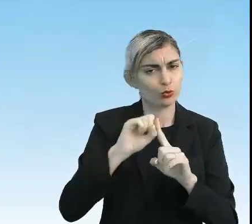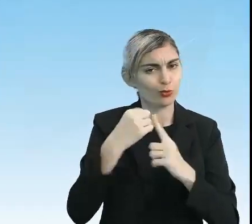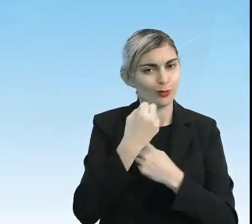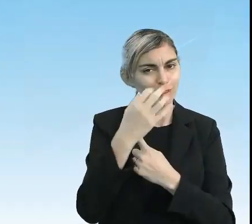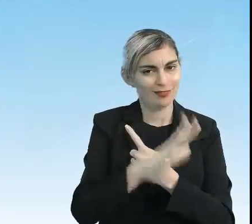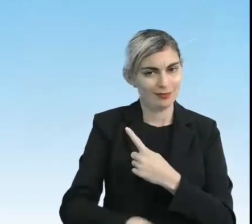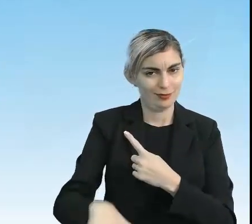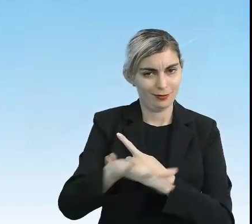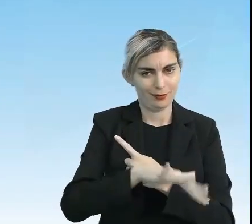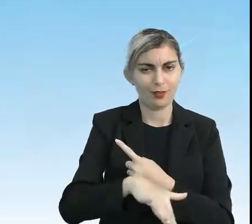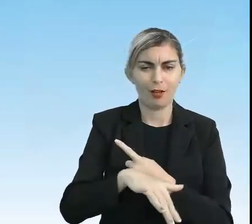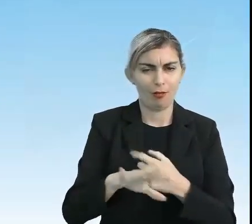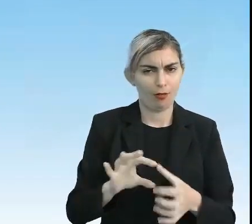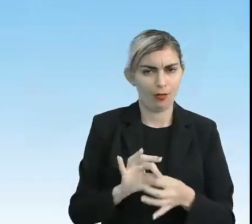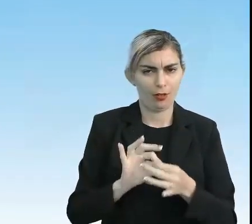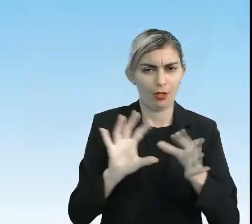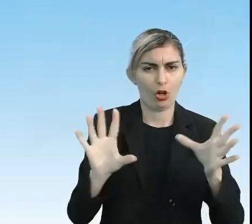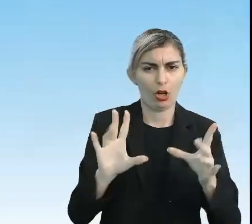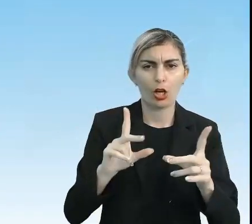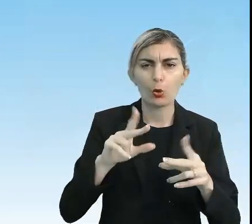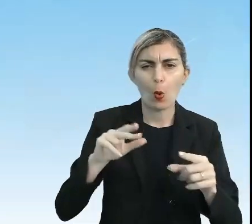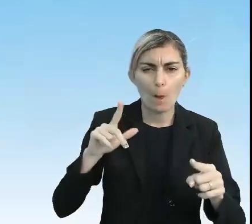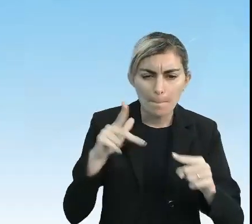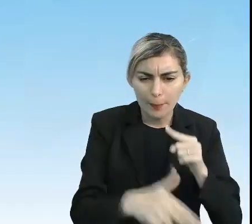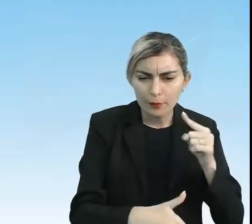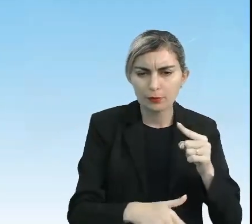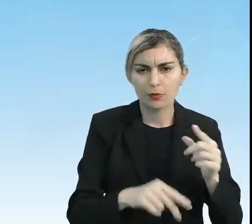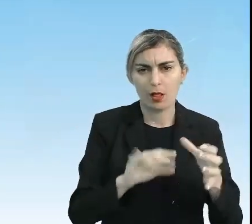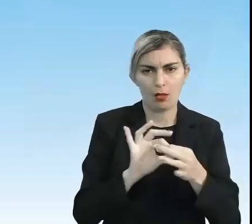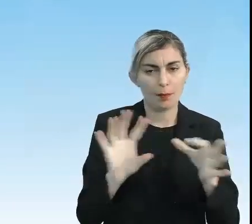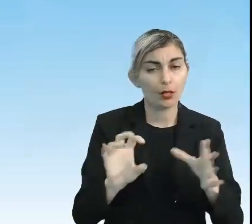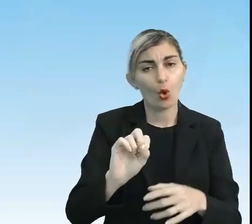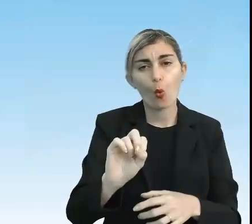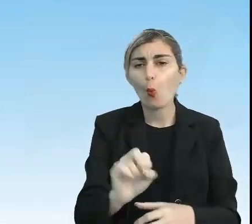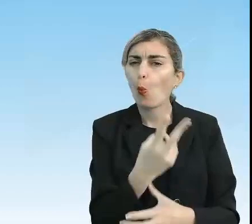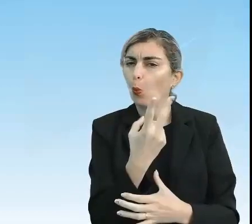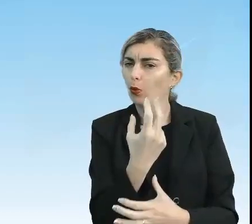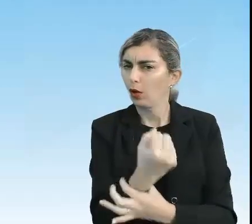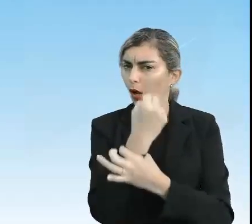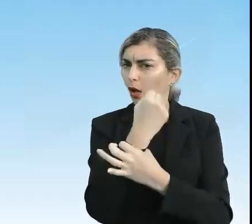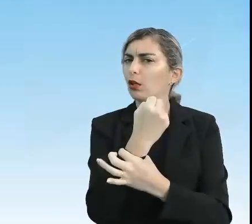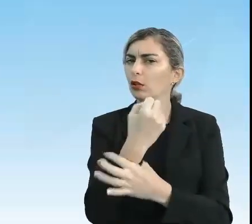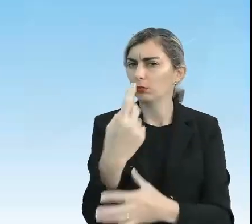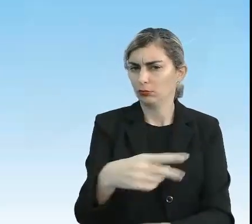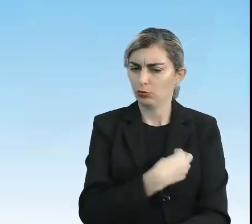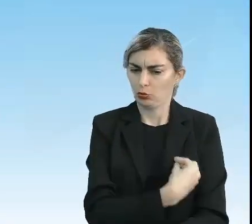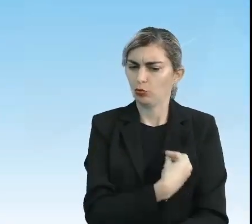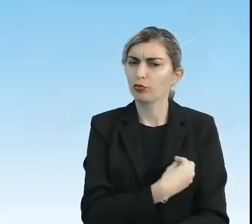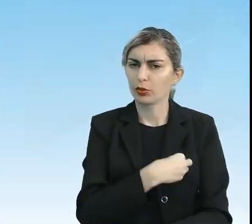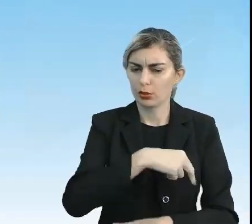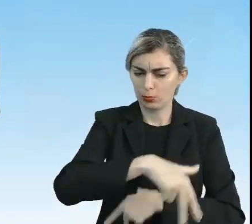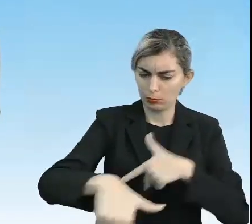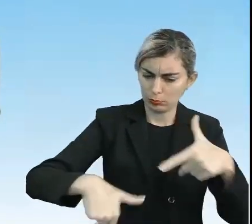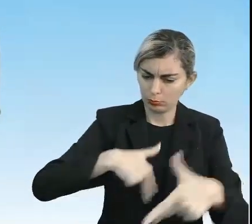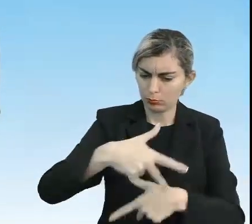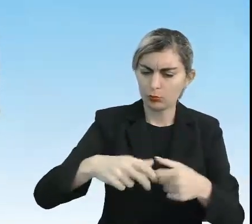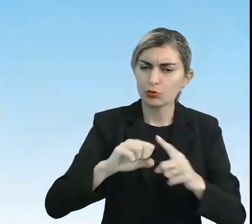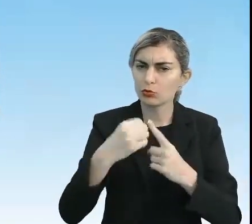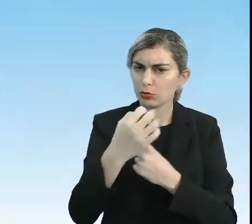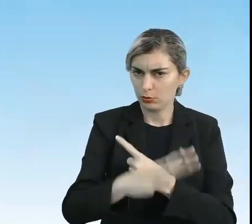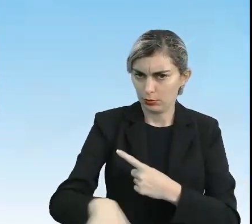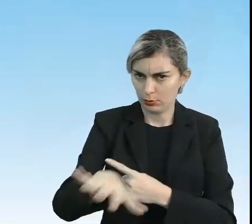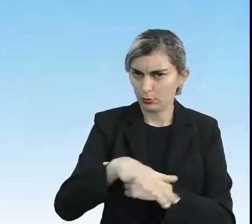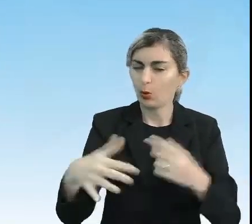Elas tolhem a liberdade, cortam a liberdade, ou elas garantem o convívio social? Isso é um ponto que a gente